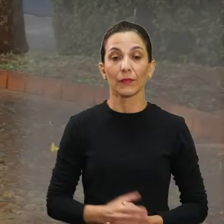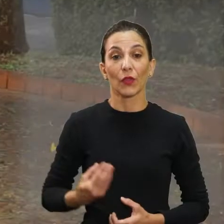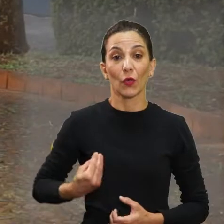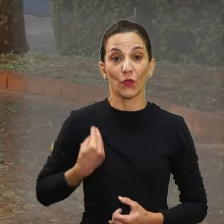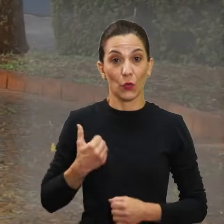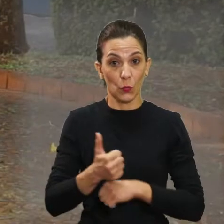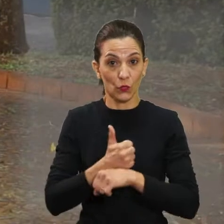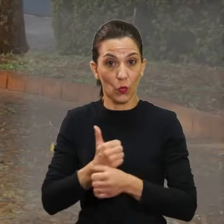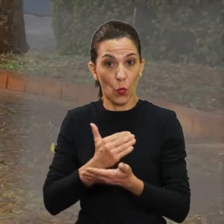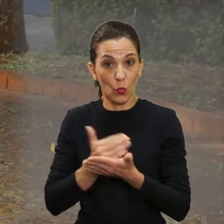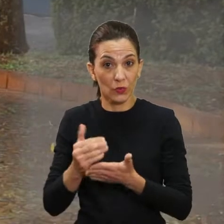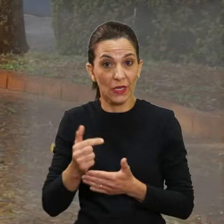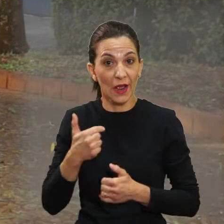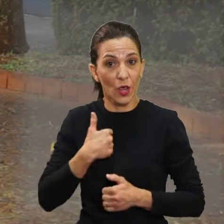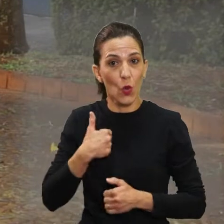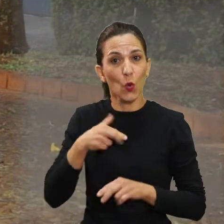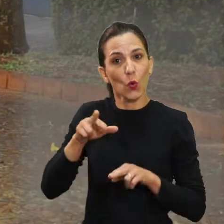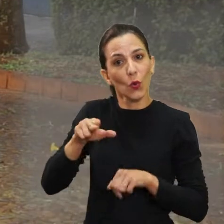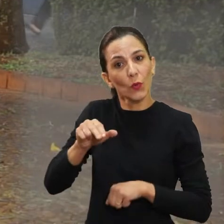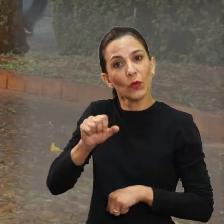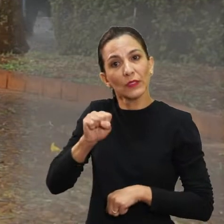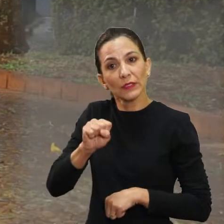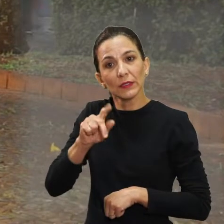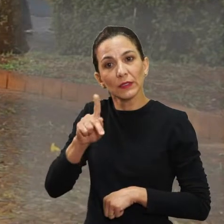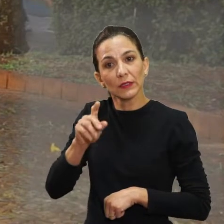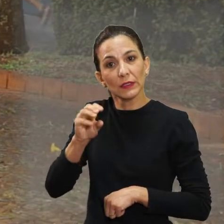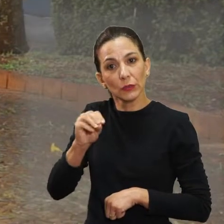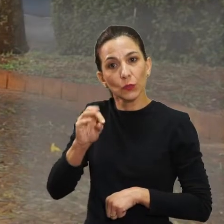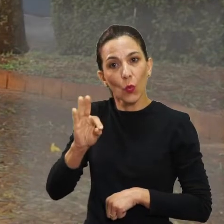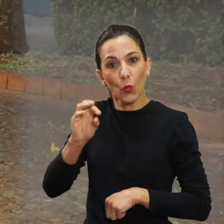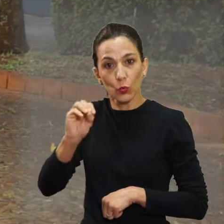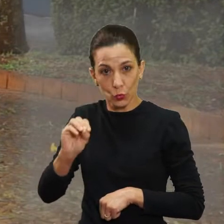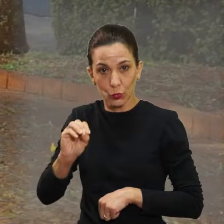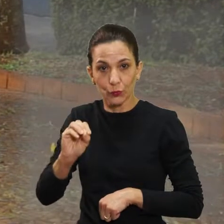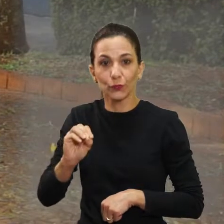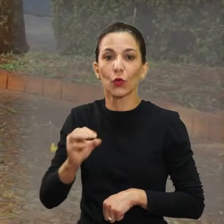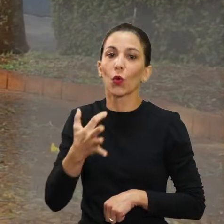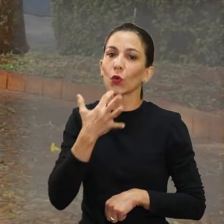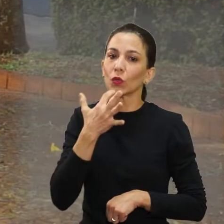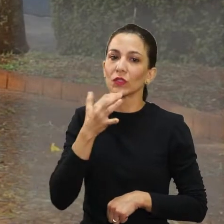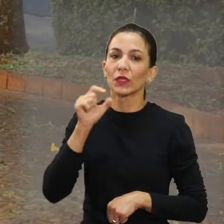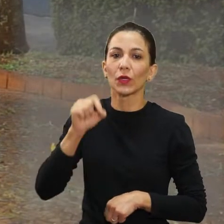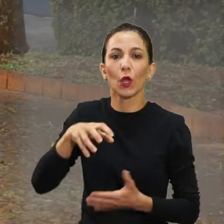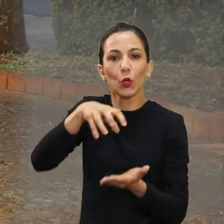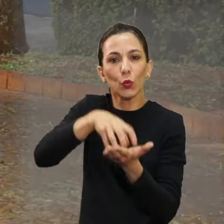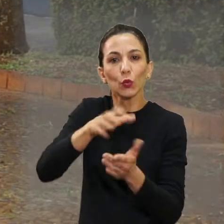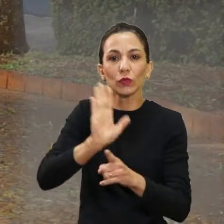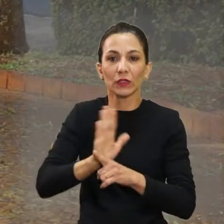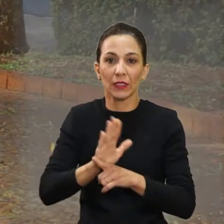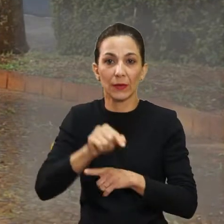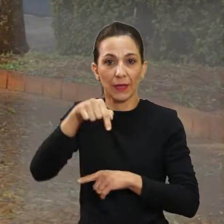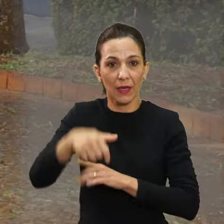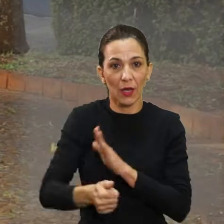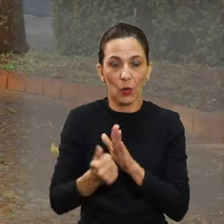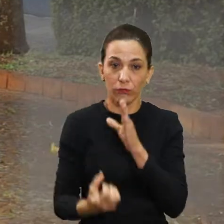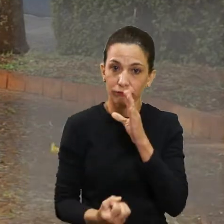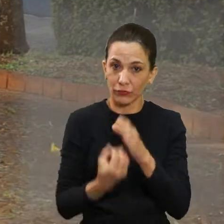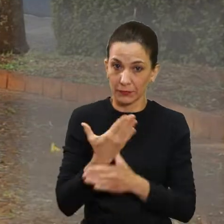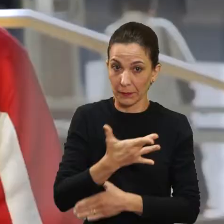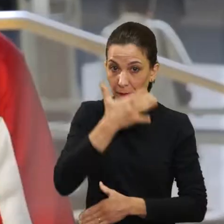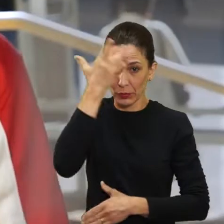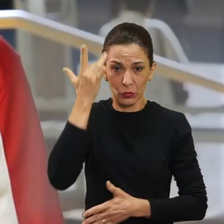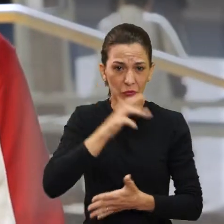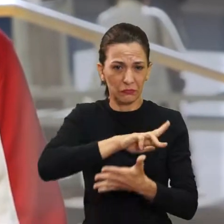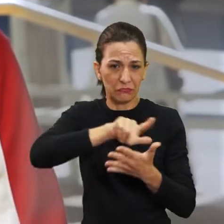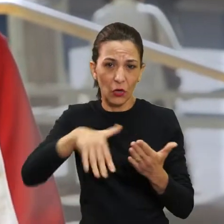Nesse começo de carreira, assim, eu conheci os irmãos Spoto, que eles estavam fundamentando aqui em Araraquara um núcleo de cinema. E aí eu